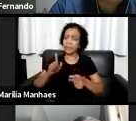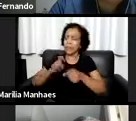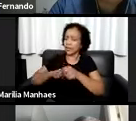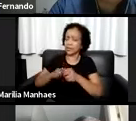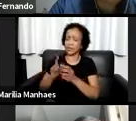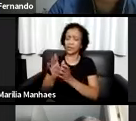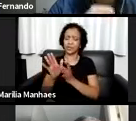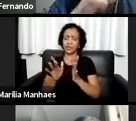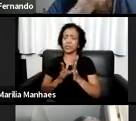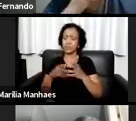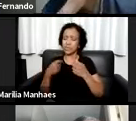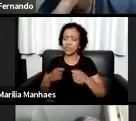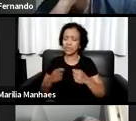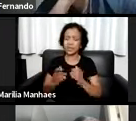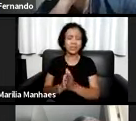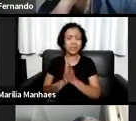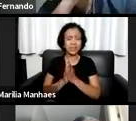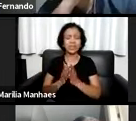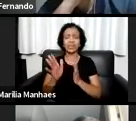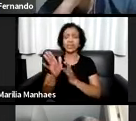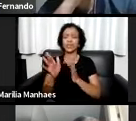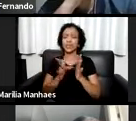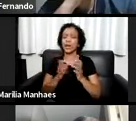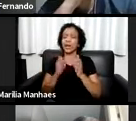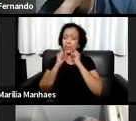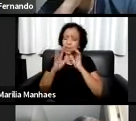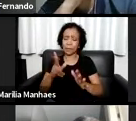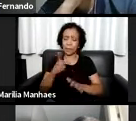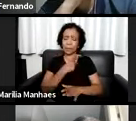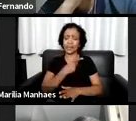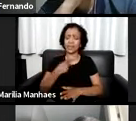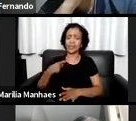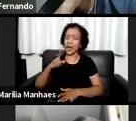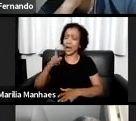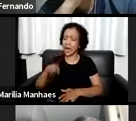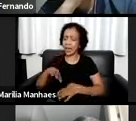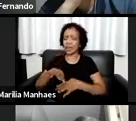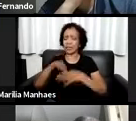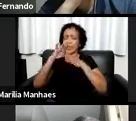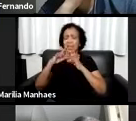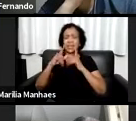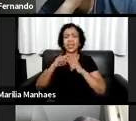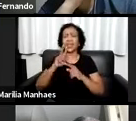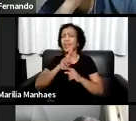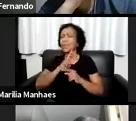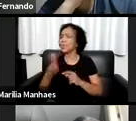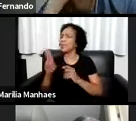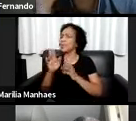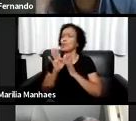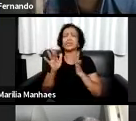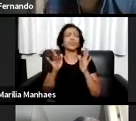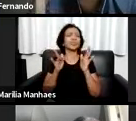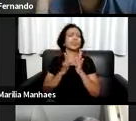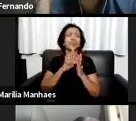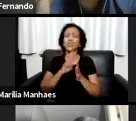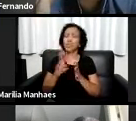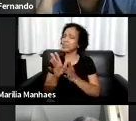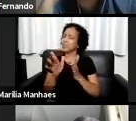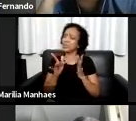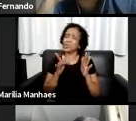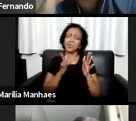pelos pastores e líderes das igrejas. Ó Senhor amado, em nome de Jesus Cristo, ó Pai, clamo pelos nossos irmãos e